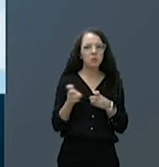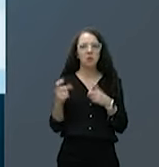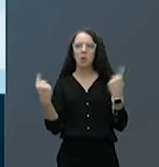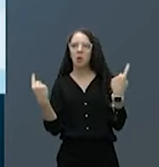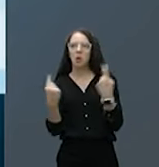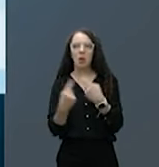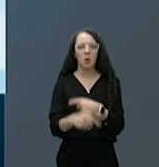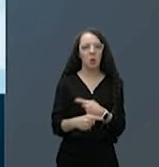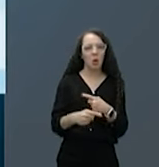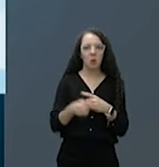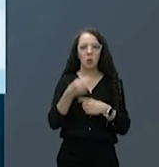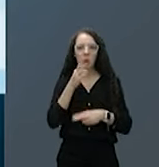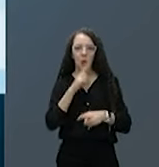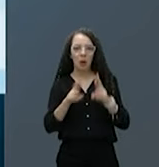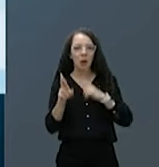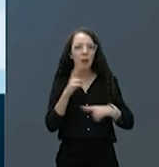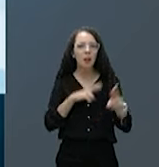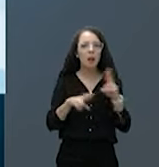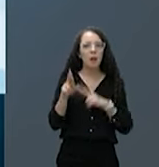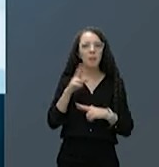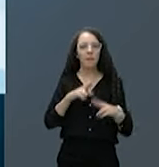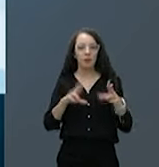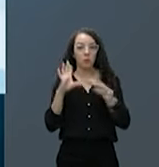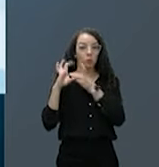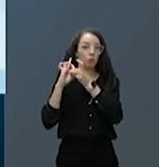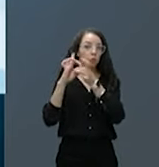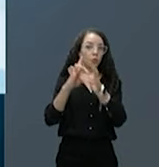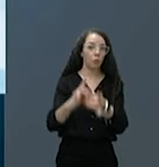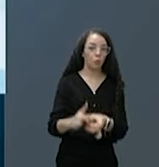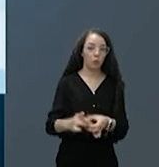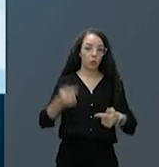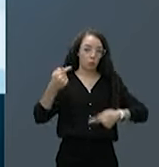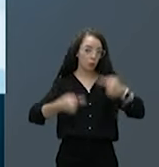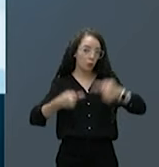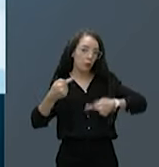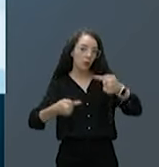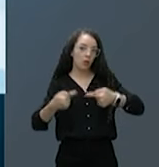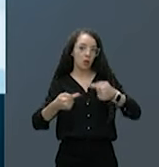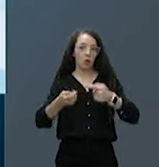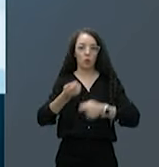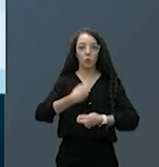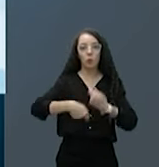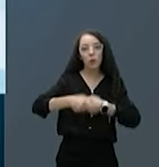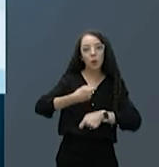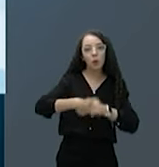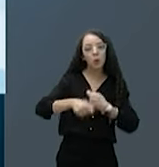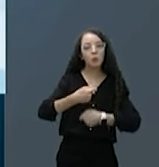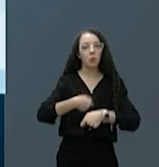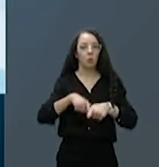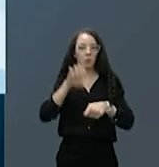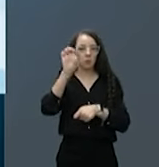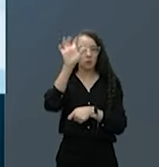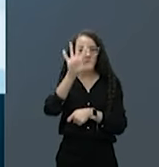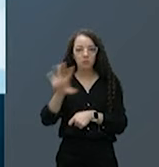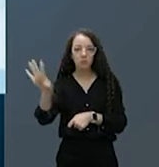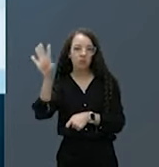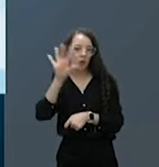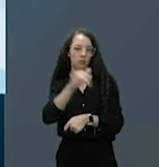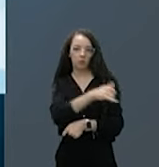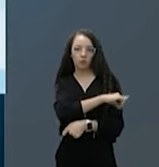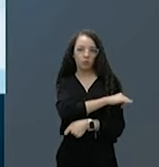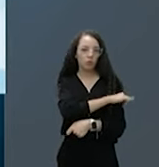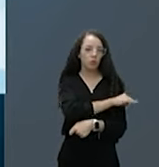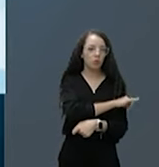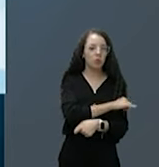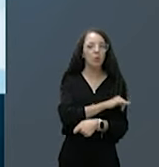econômico, social do Estado, uma vez que essas ofensas foram dirigidas a uma pessoa que não tem qualquer influência direta